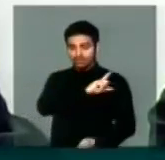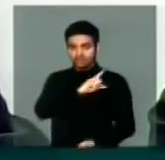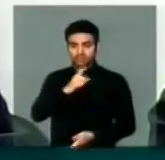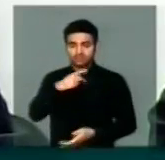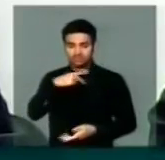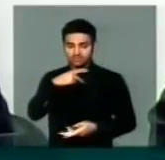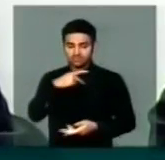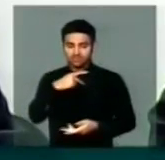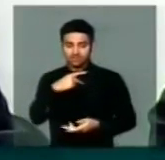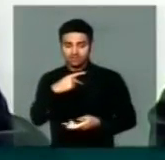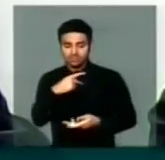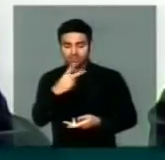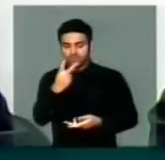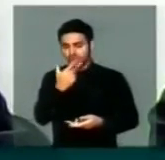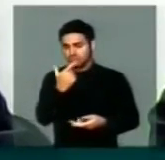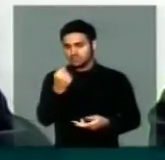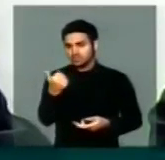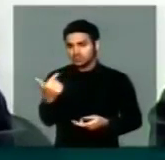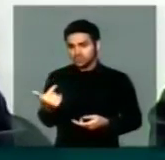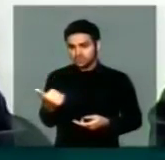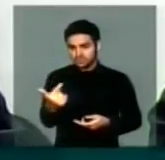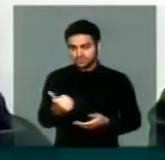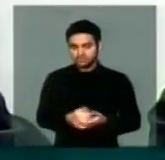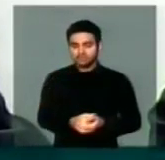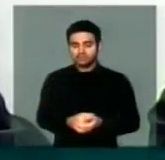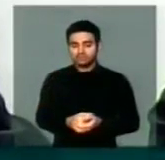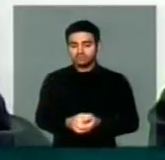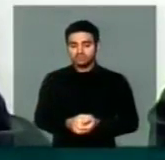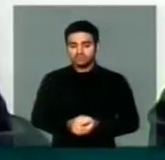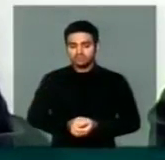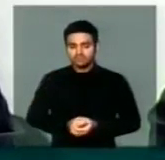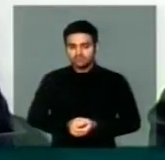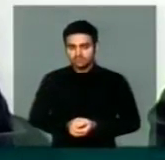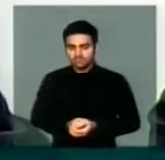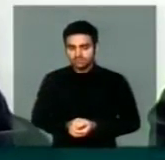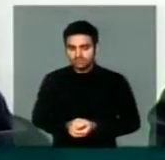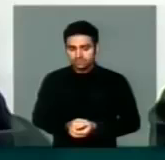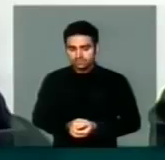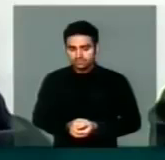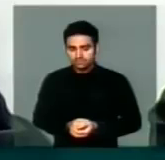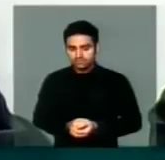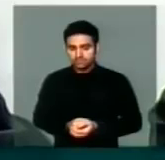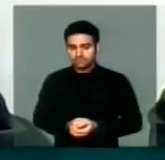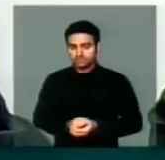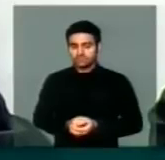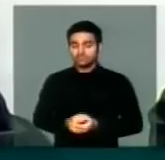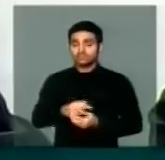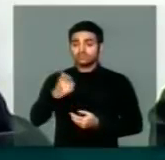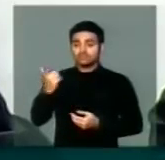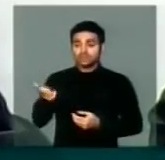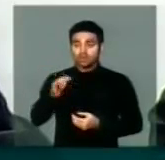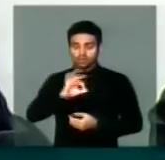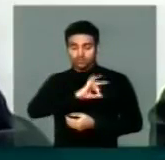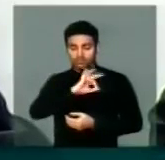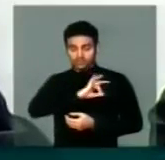depoimento, ou seja, provavelmente em 2012. Segundo fontes abertas, o referido